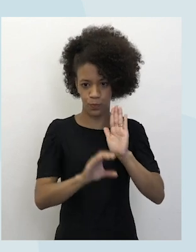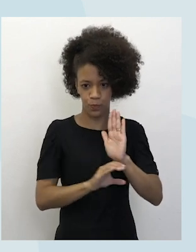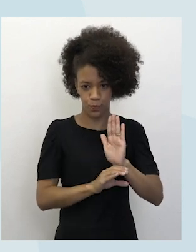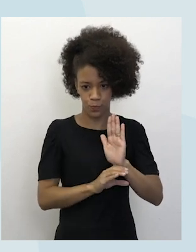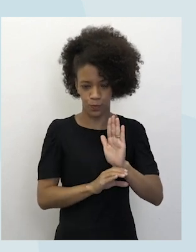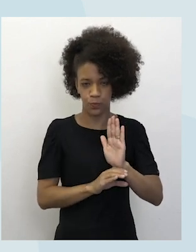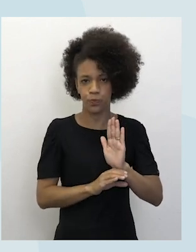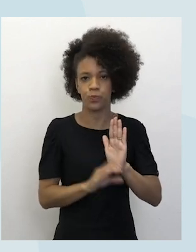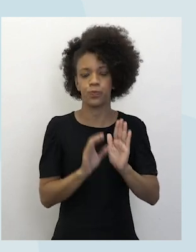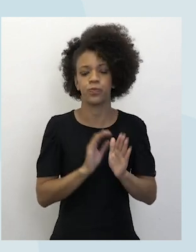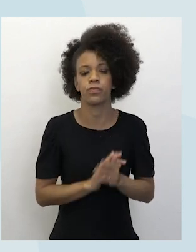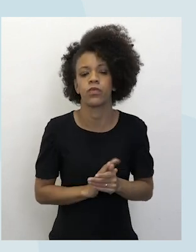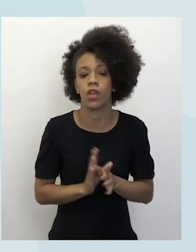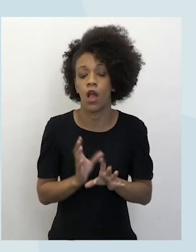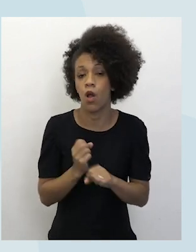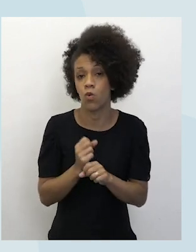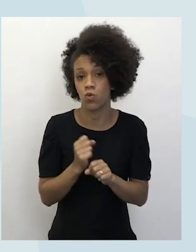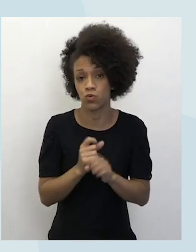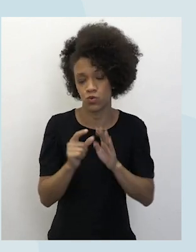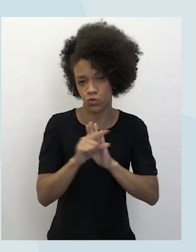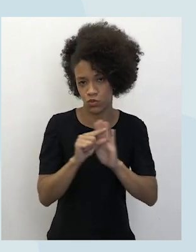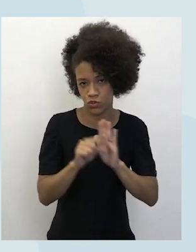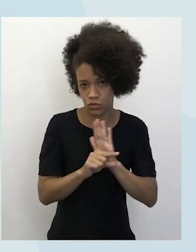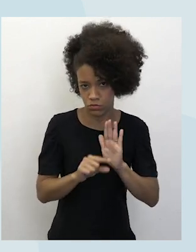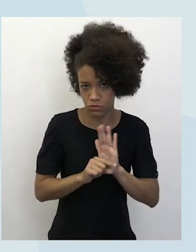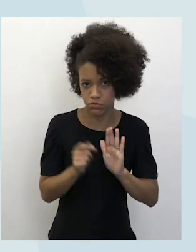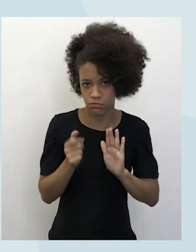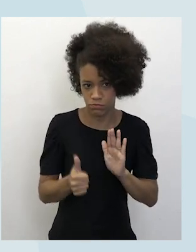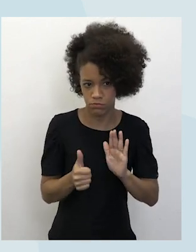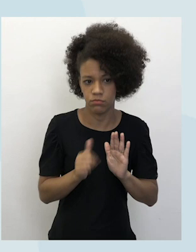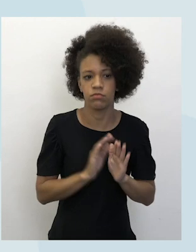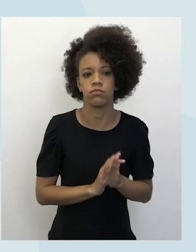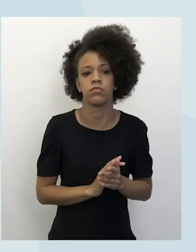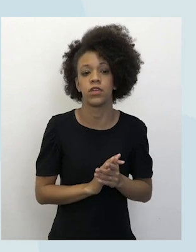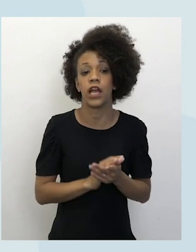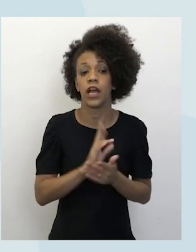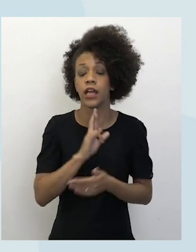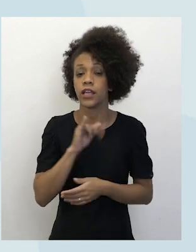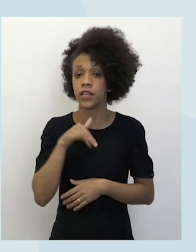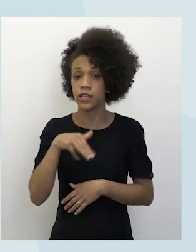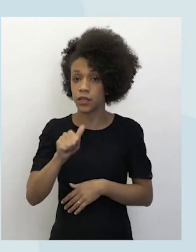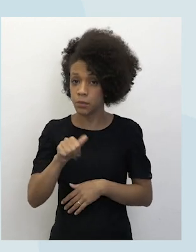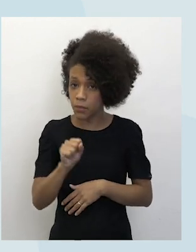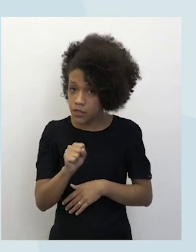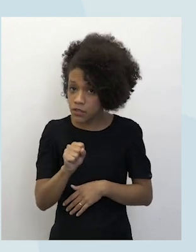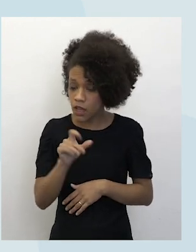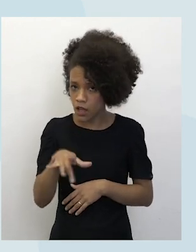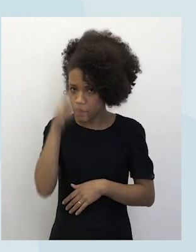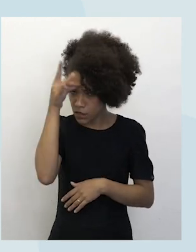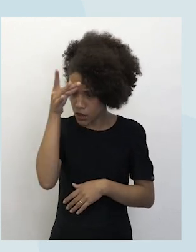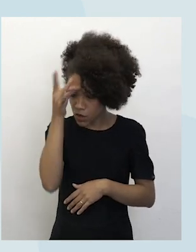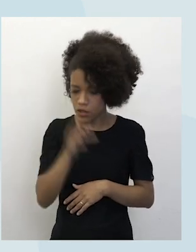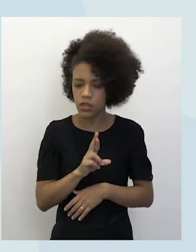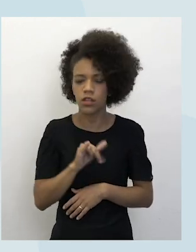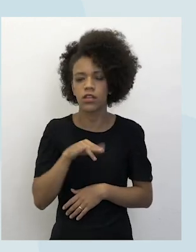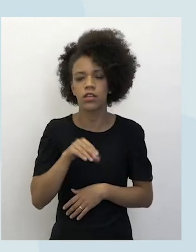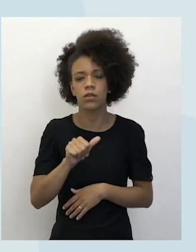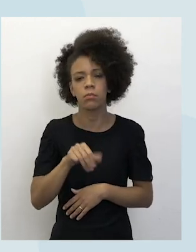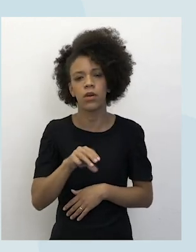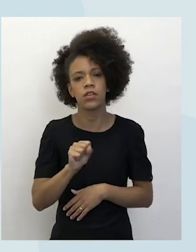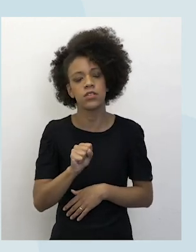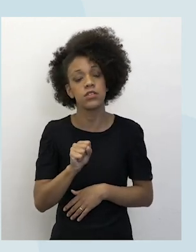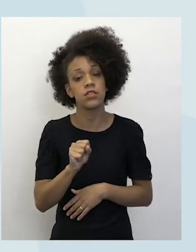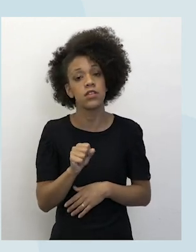falta estrofes é o conjunto de linhas tá certo esse trófica conjunto de linhas guarda isso aí rimas